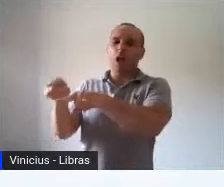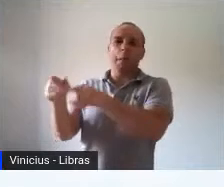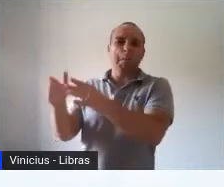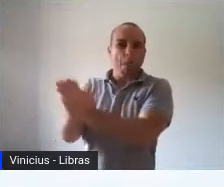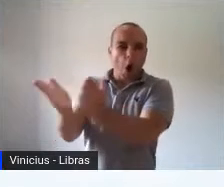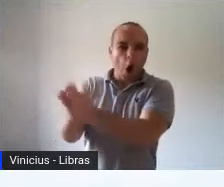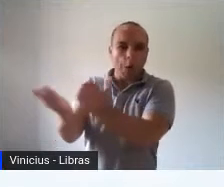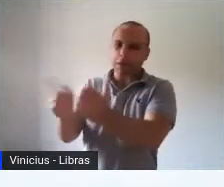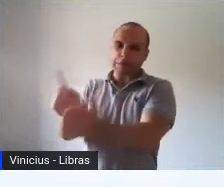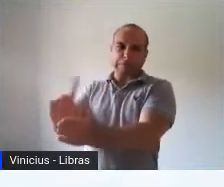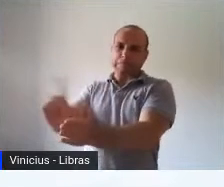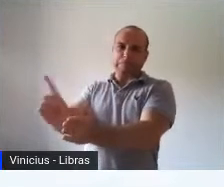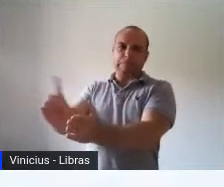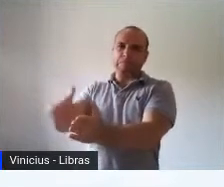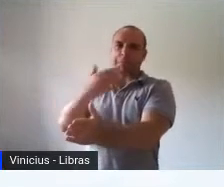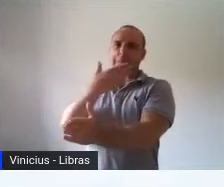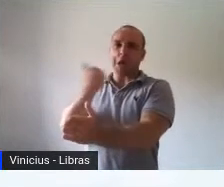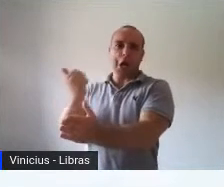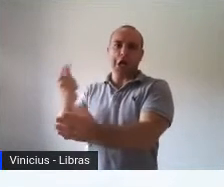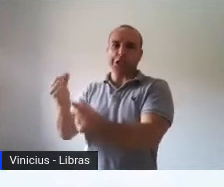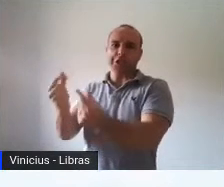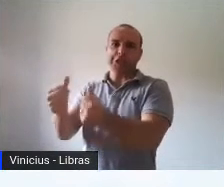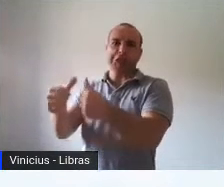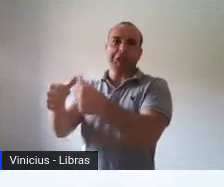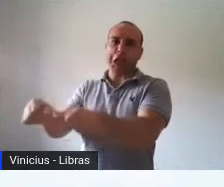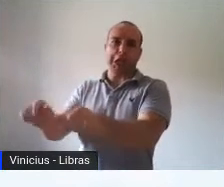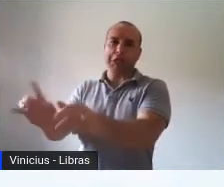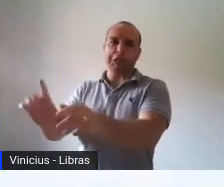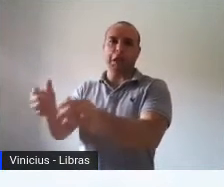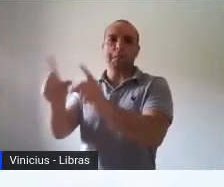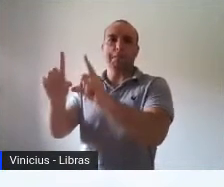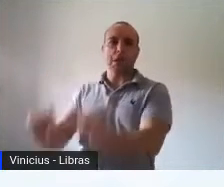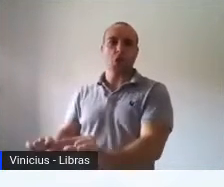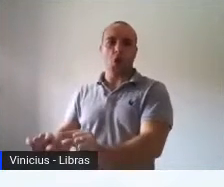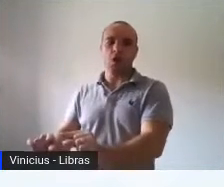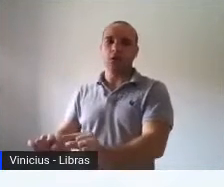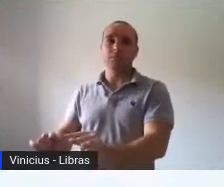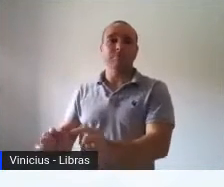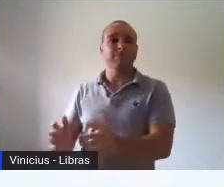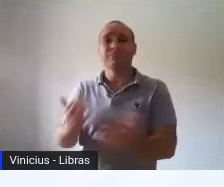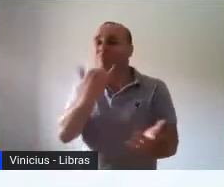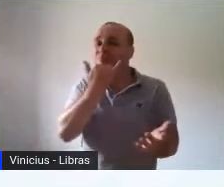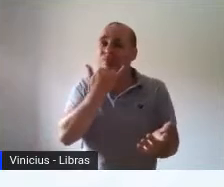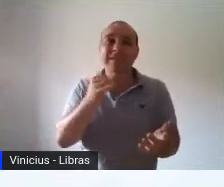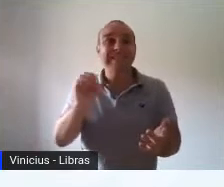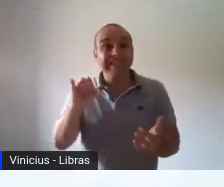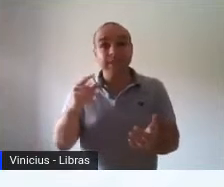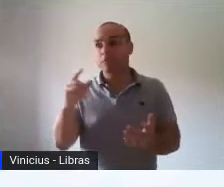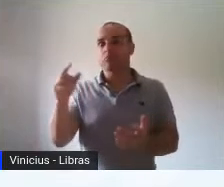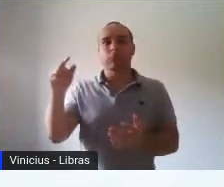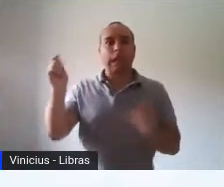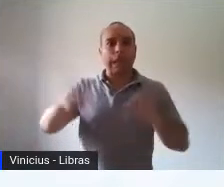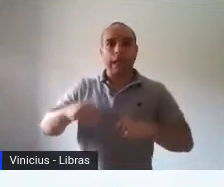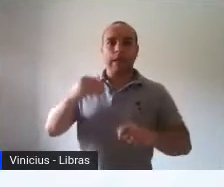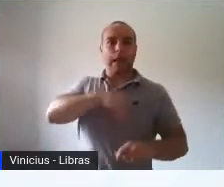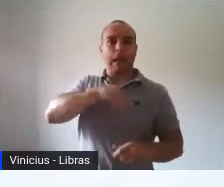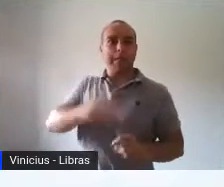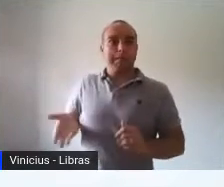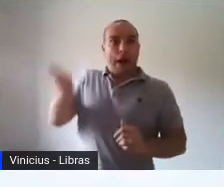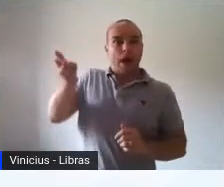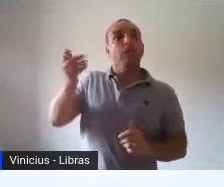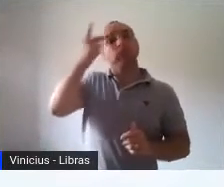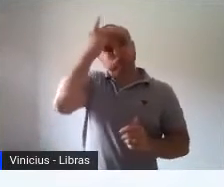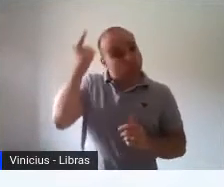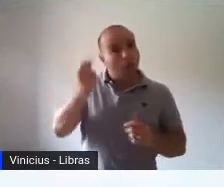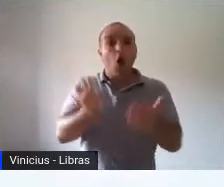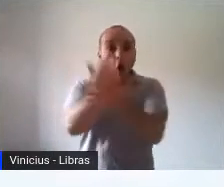colocar no banco, vai aplicar, né? Então, é importante essa discussão. Eu acredito, sabe, Sandro, pelo que você falou no